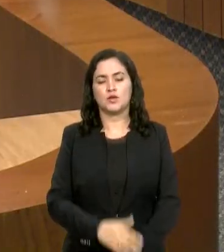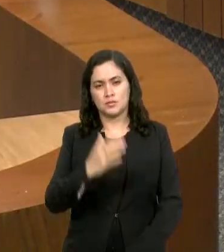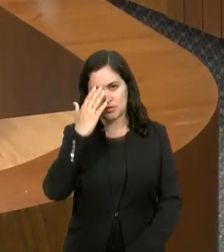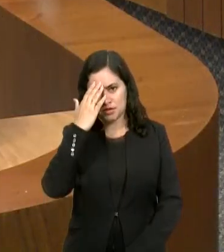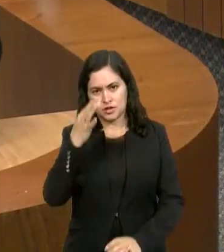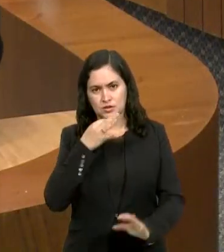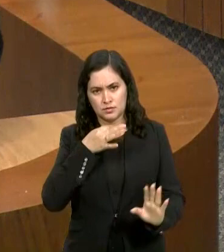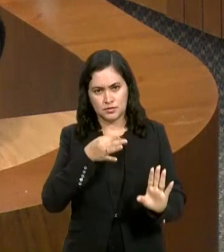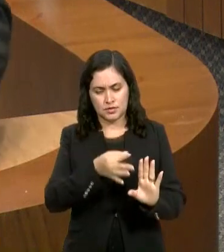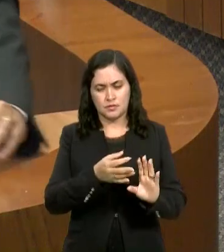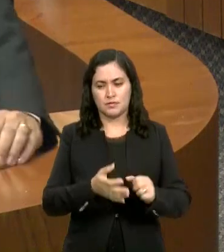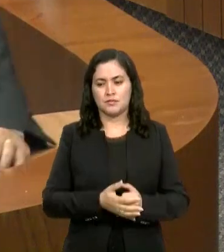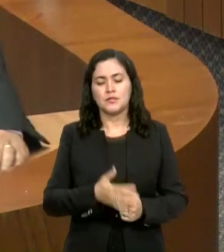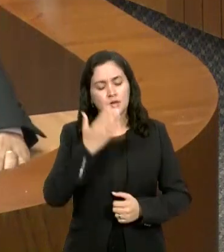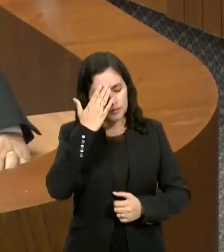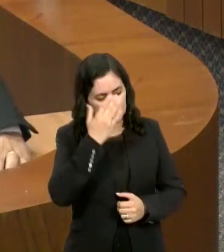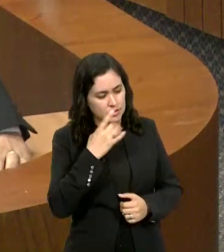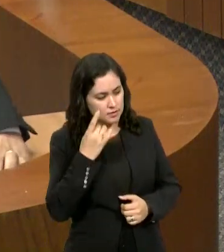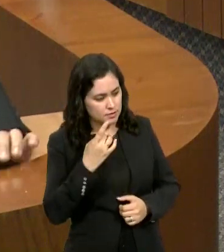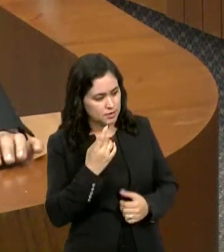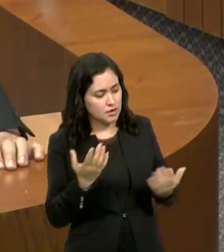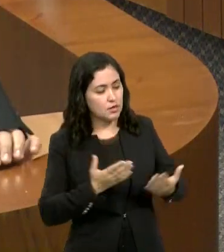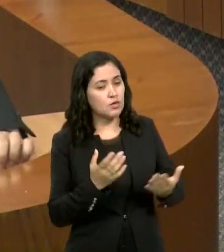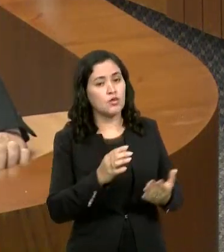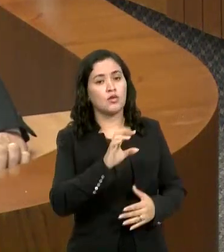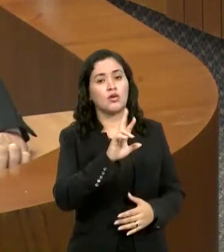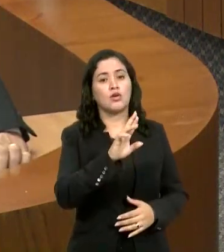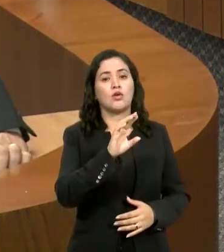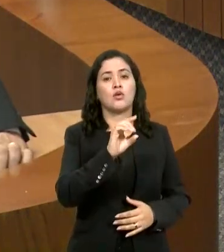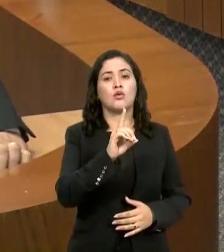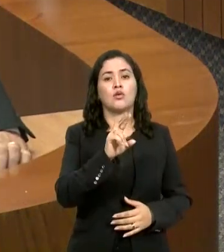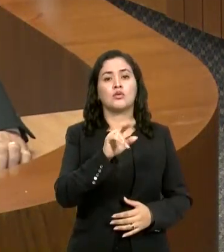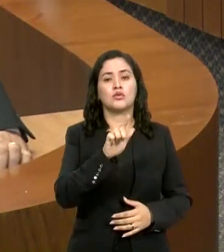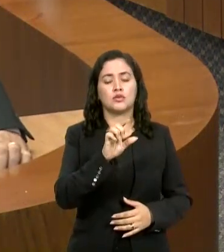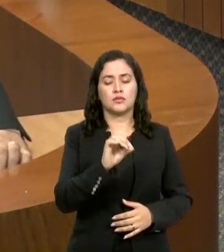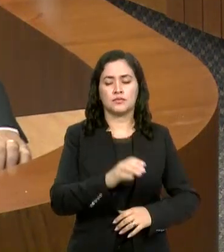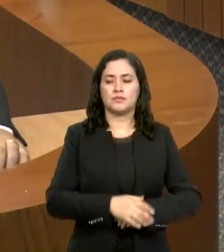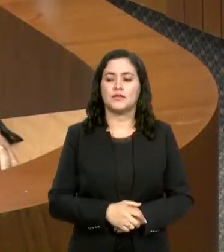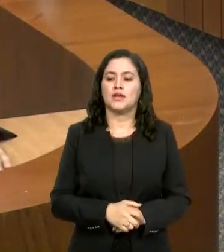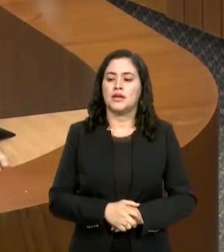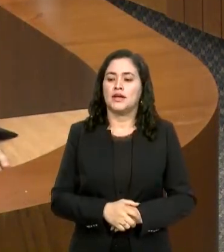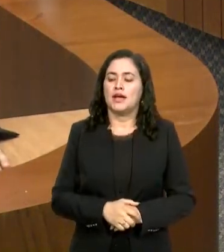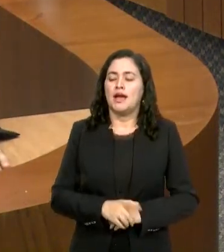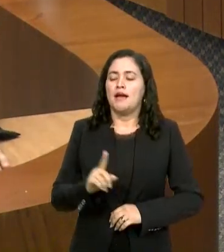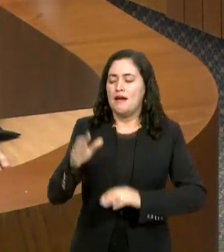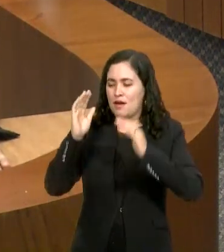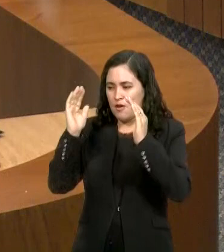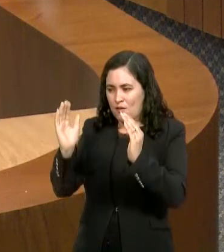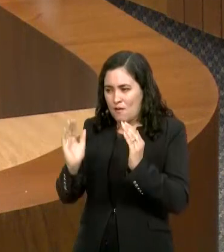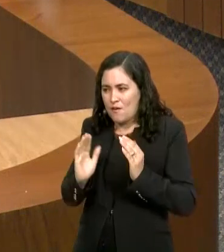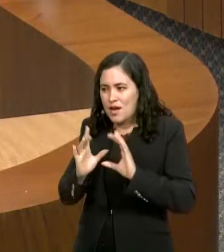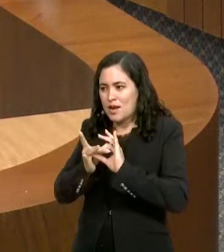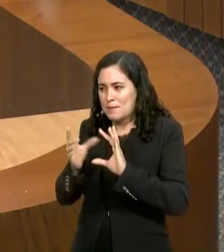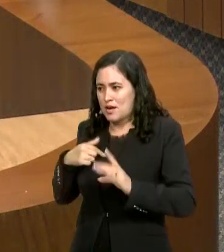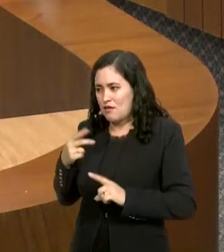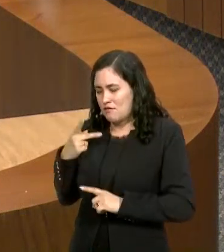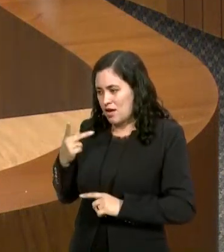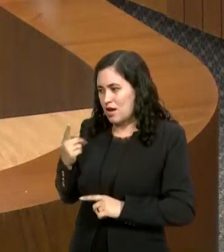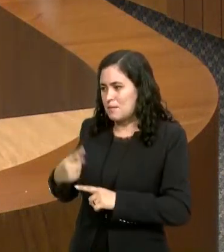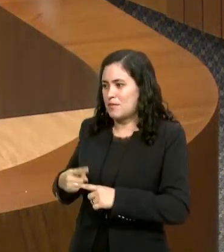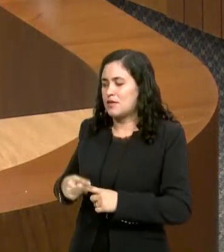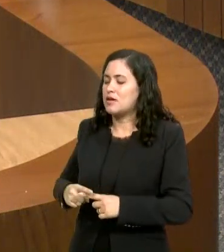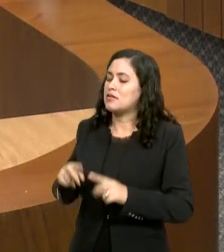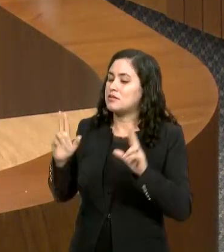Rodrigo. Deputado Carlos Lula, Vossa Excelência, me honra muito em conceder essa parte, Vossa Excelência que traz essa temática